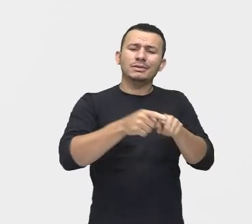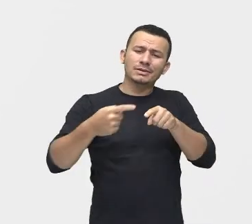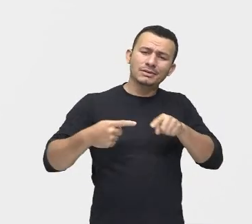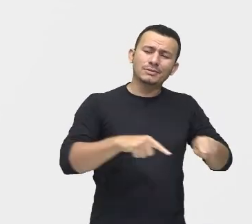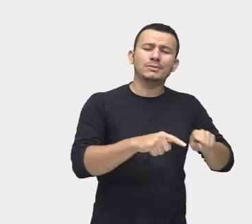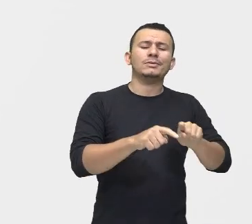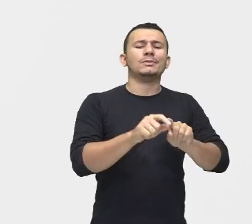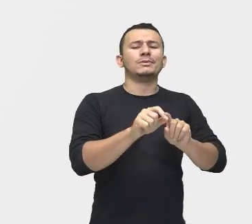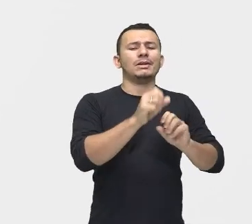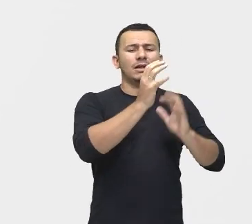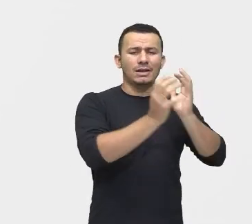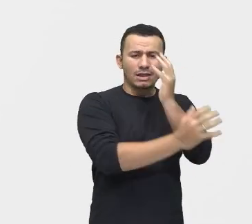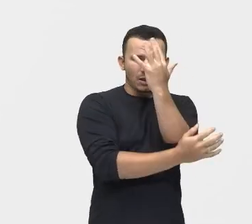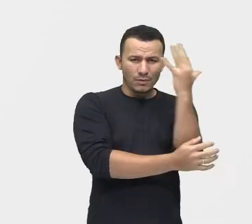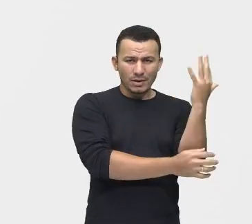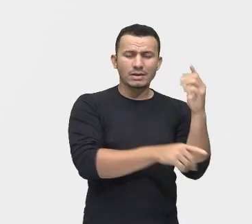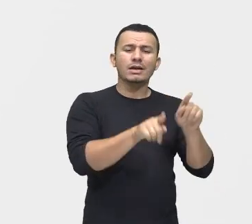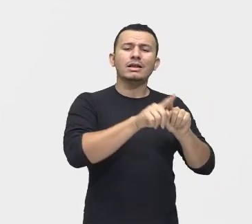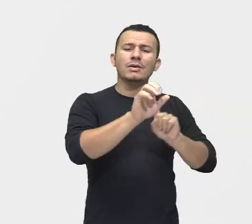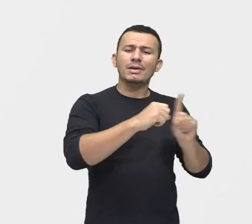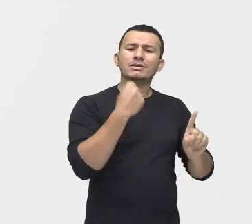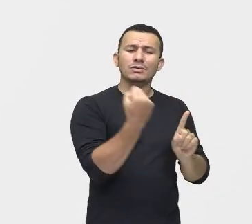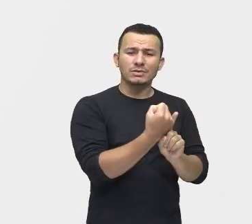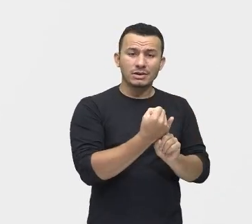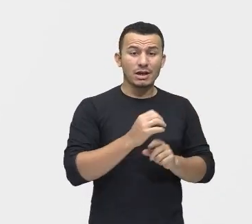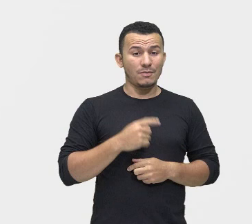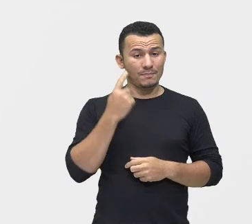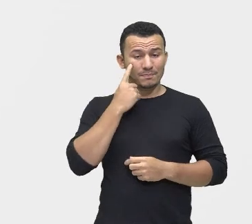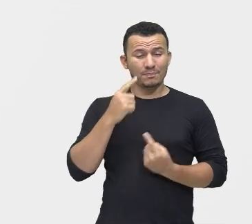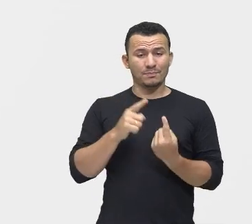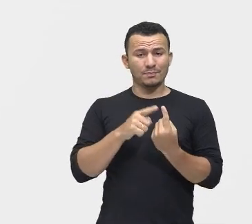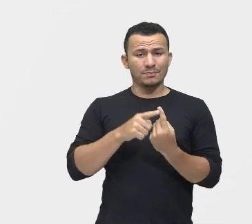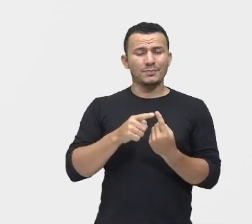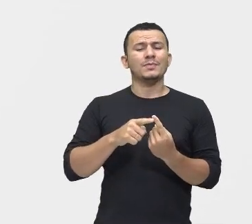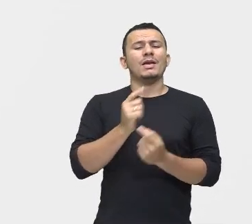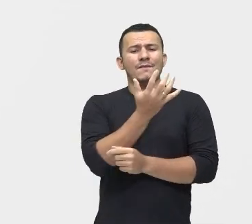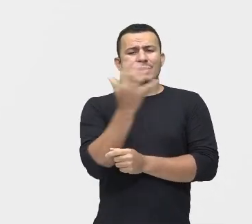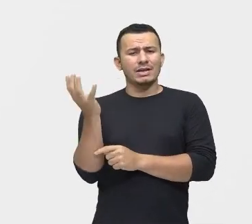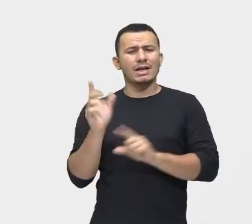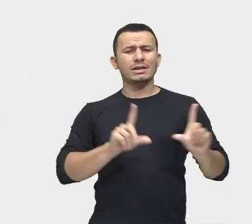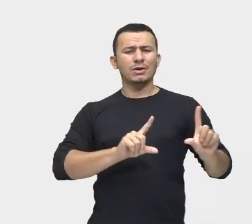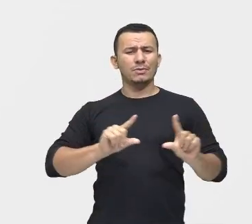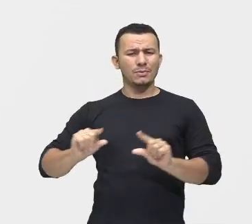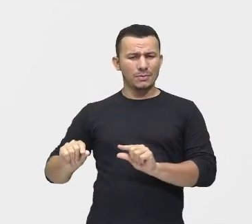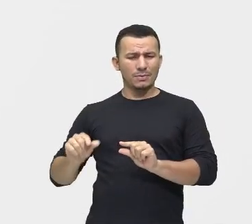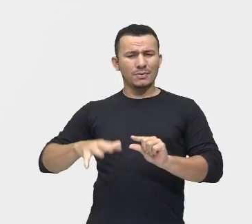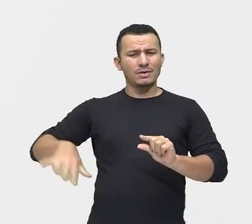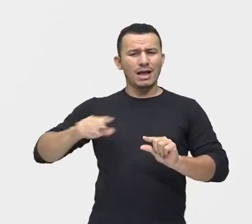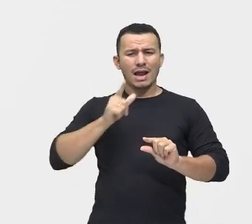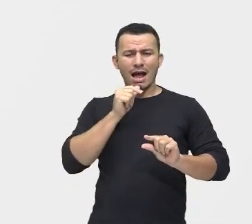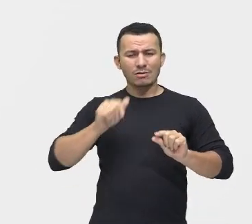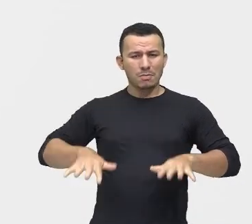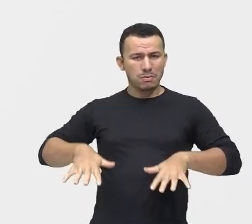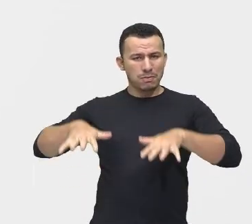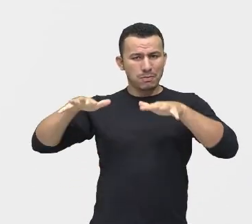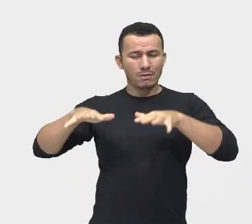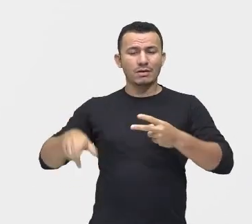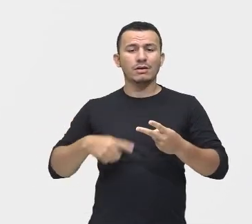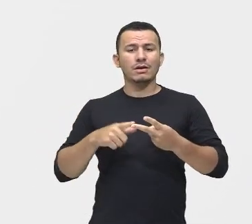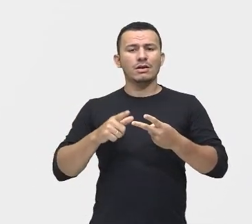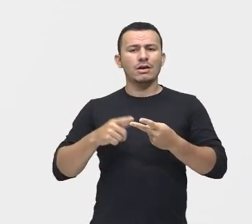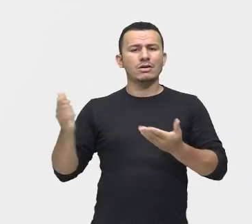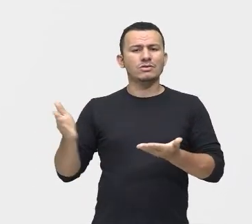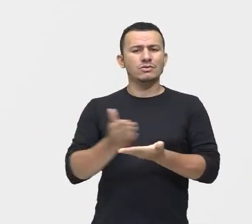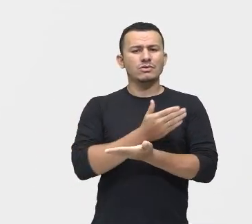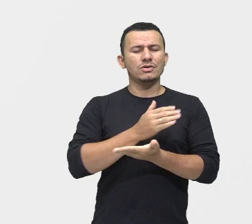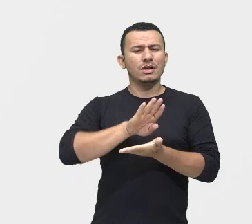ambientais e sociais, dos quais podemos citar: 1. Perda da vegetação em áreas de inundação. 2. Remoção